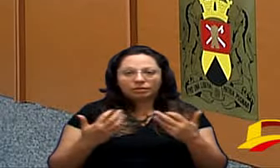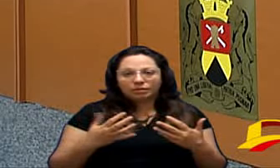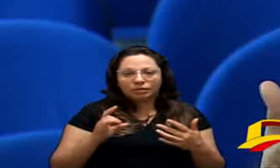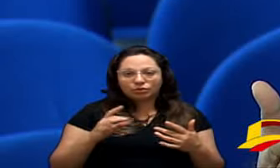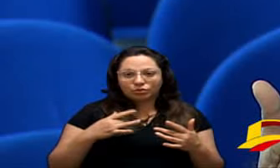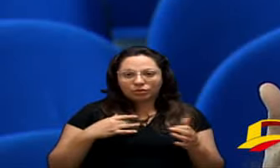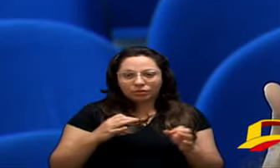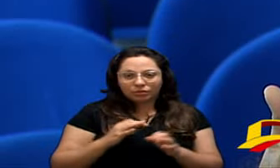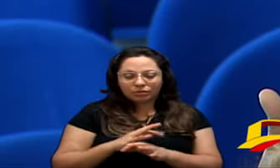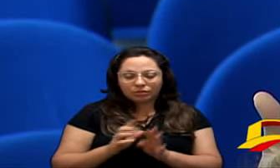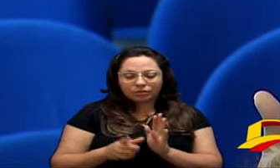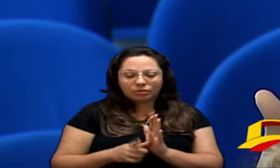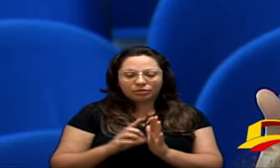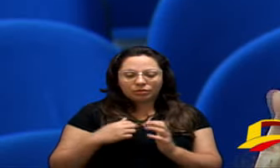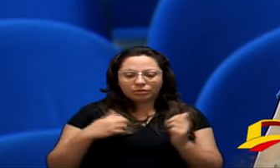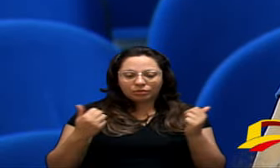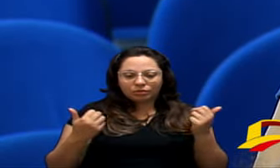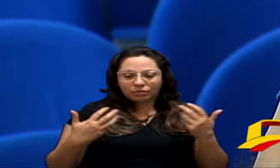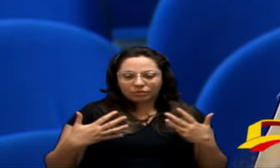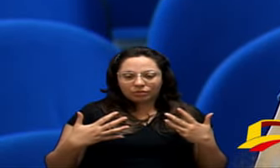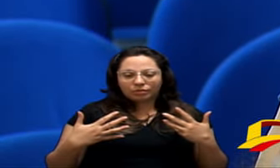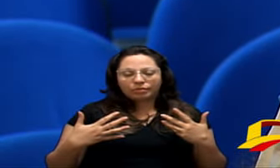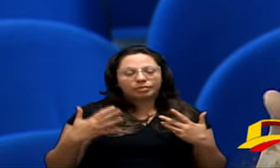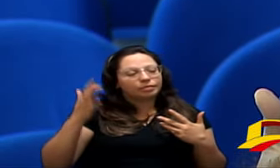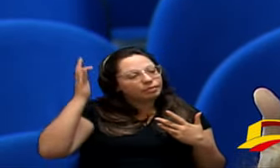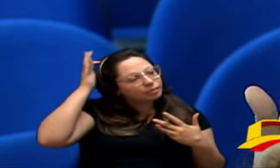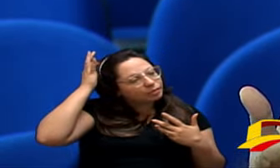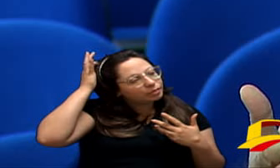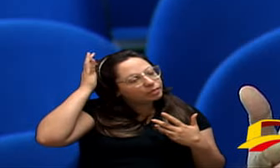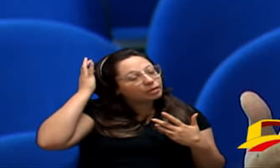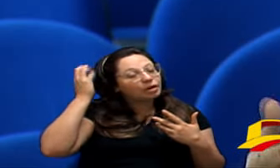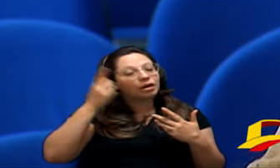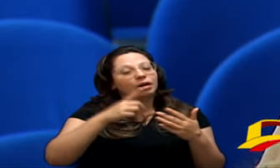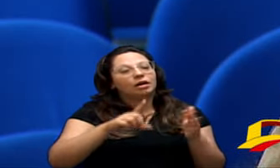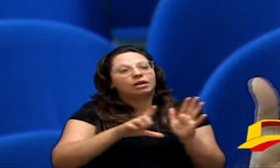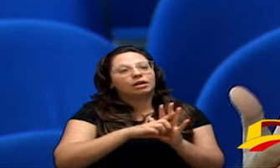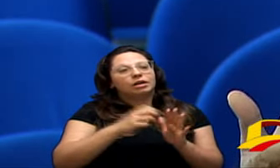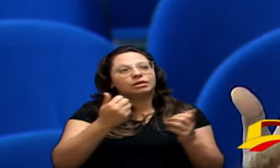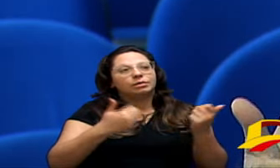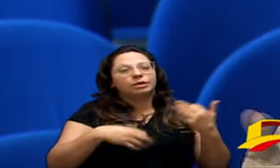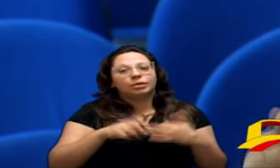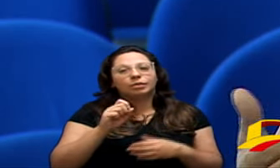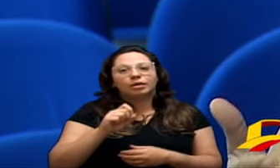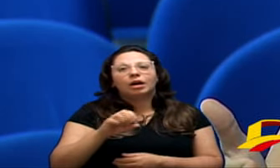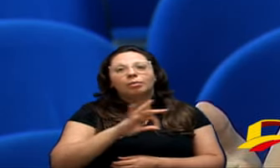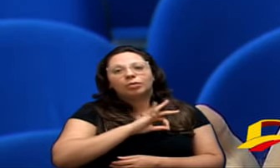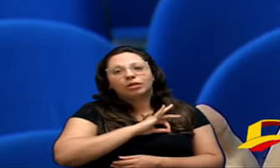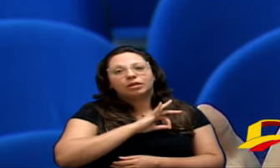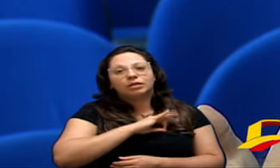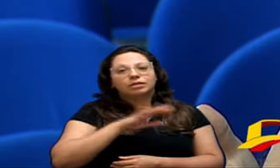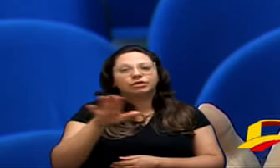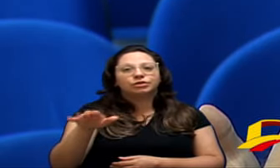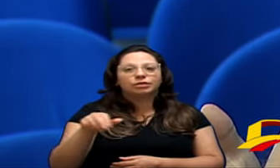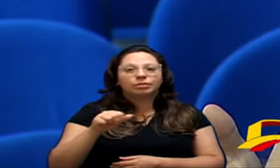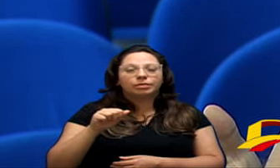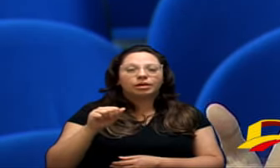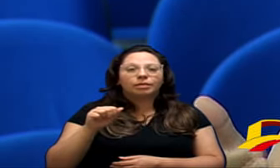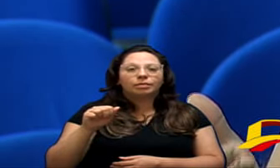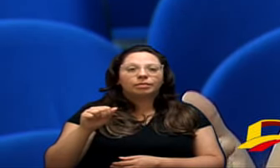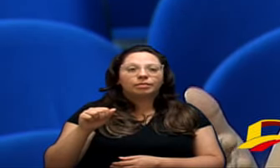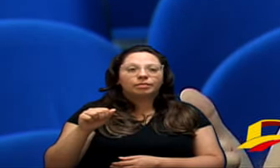sen senhor presidente se me permite a a a orientação para procurar a polícia civil e a polícia militar